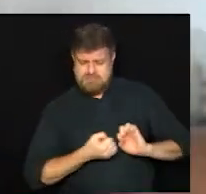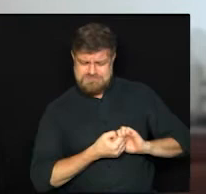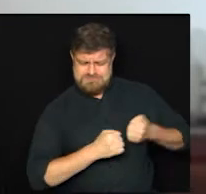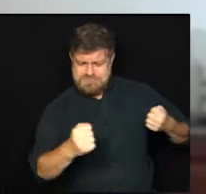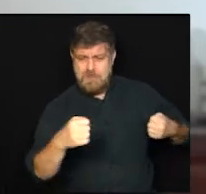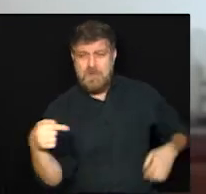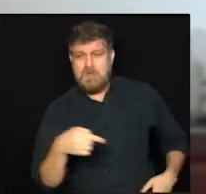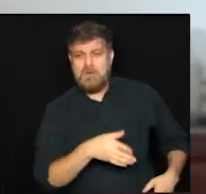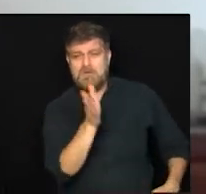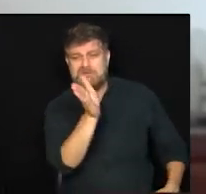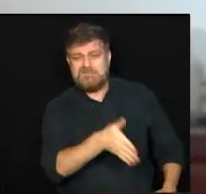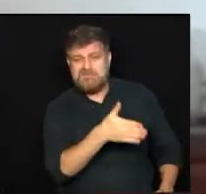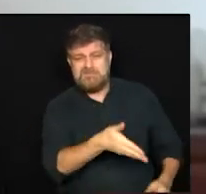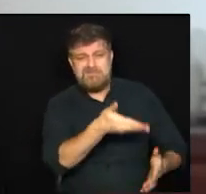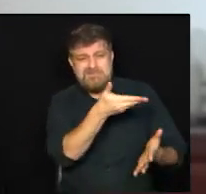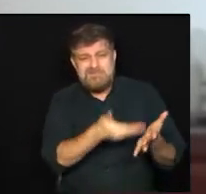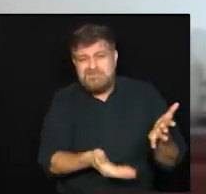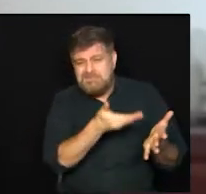perda